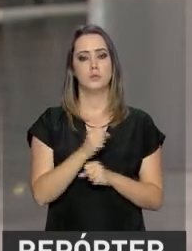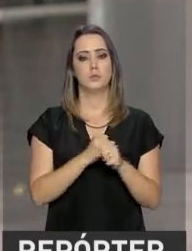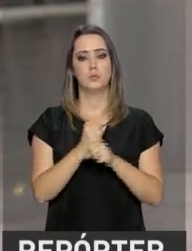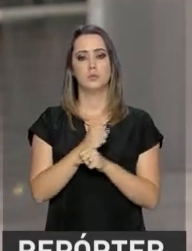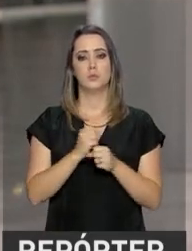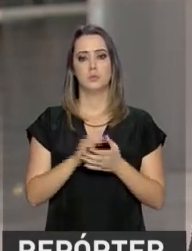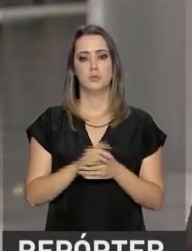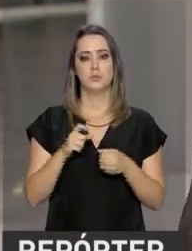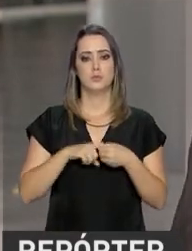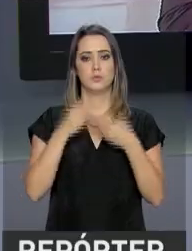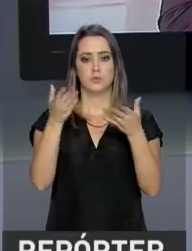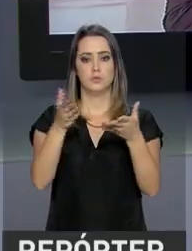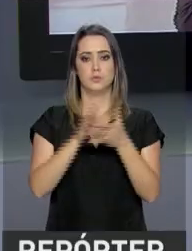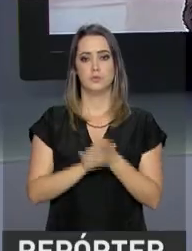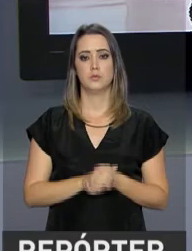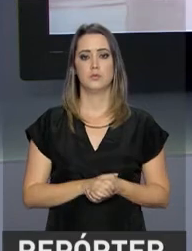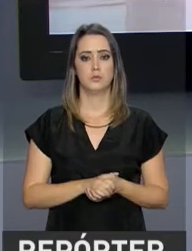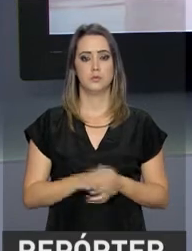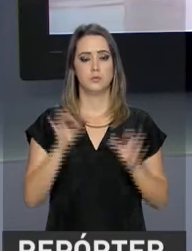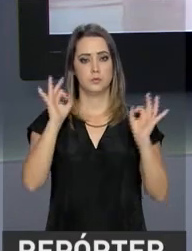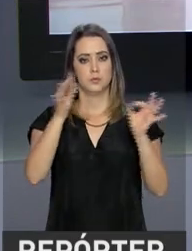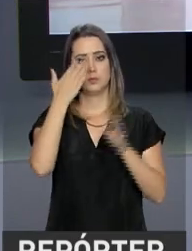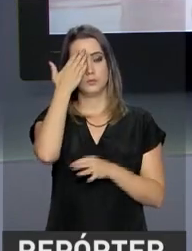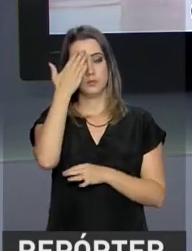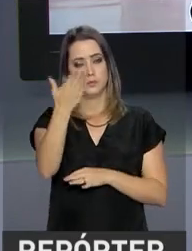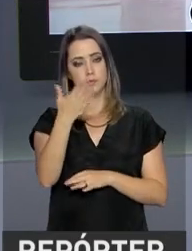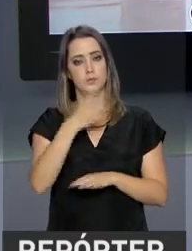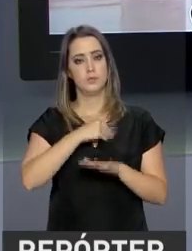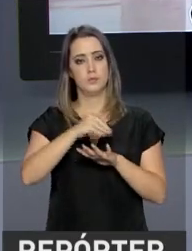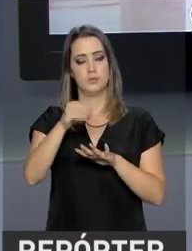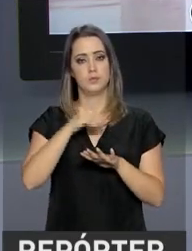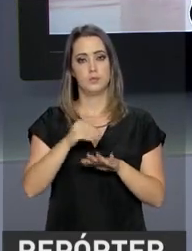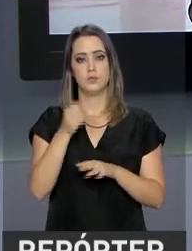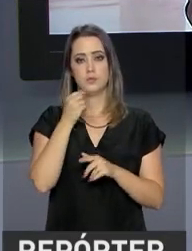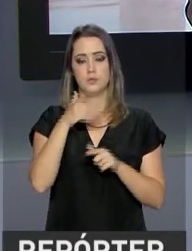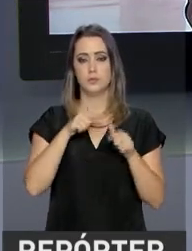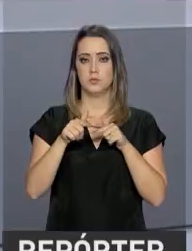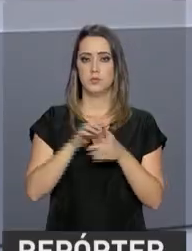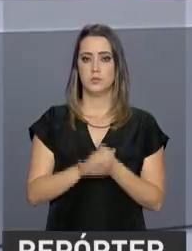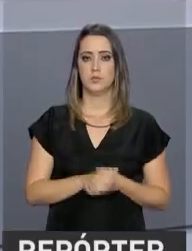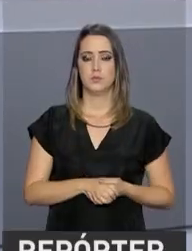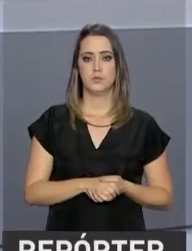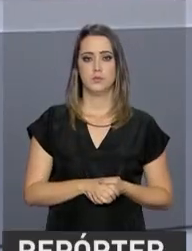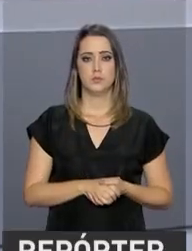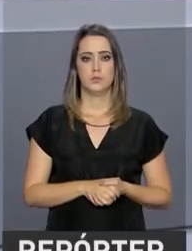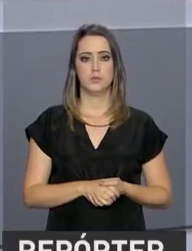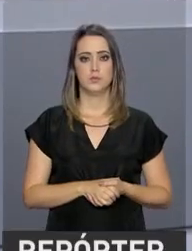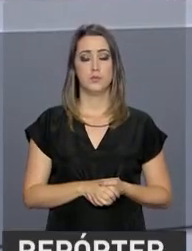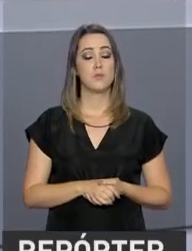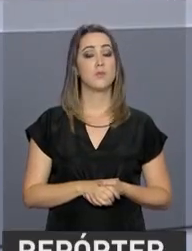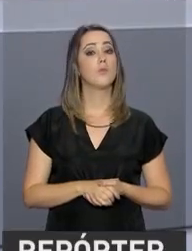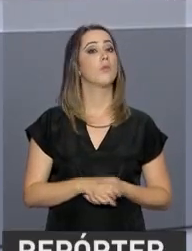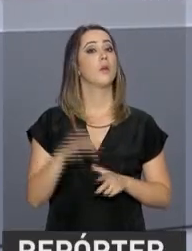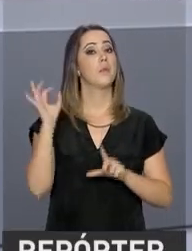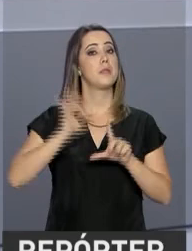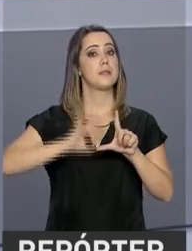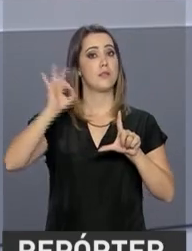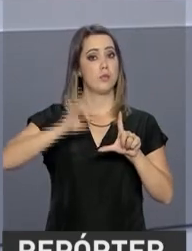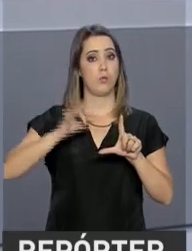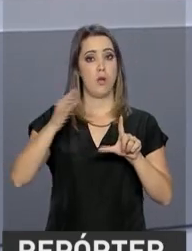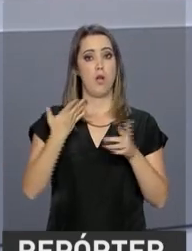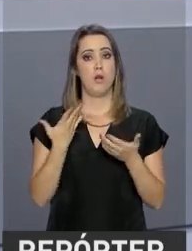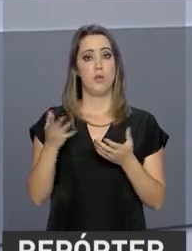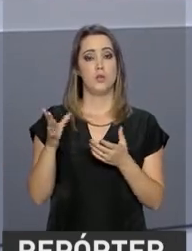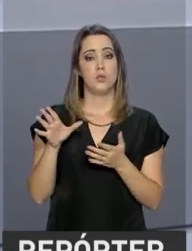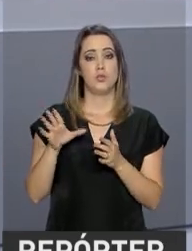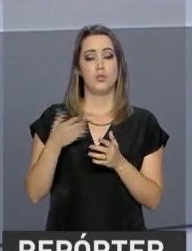ano foto com você no estúdio roberto está certo joão pedro obrigado bom trabalho pra você a probabilidade de recuperar um veículo